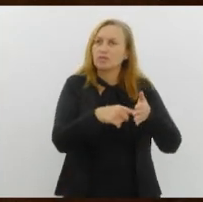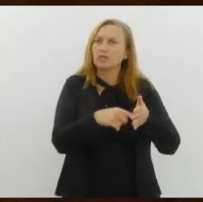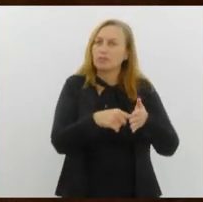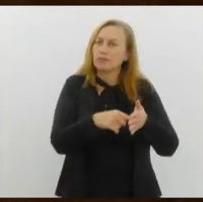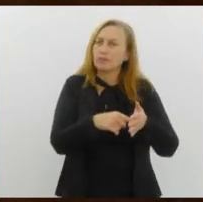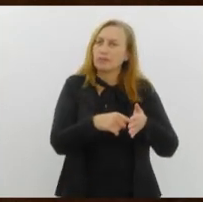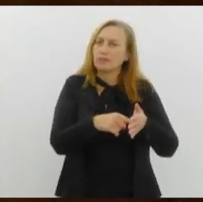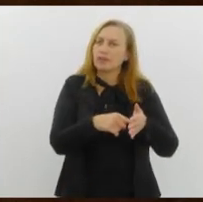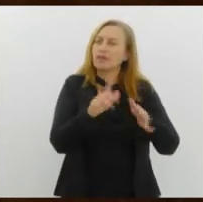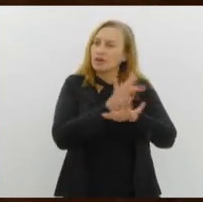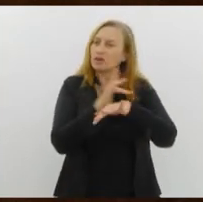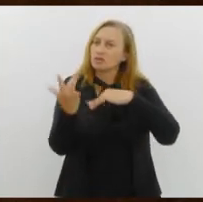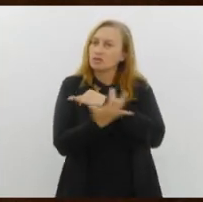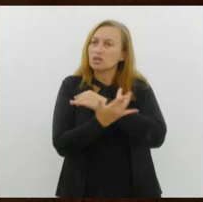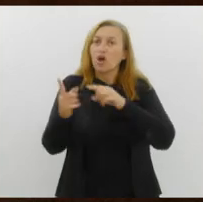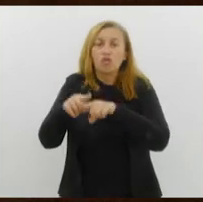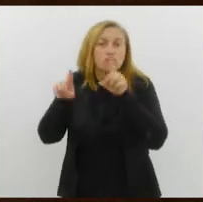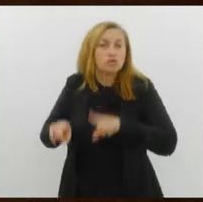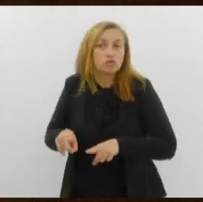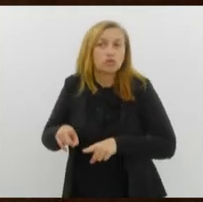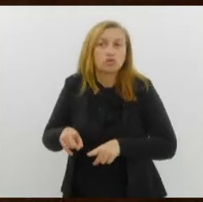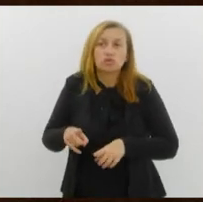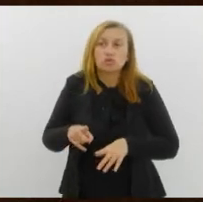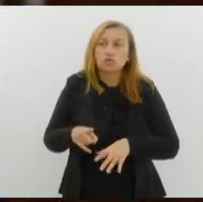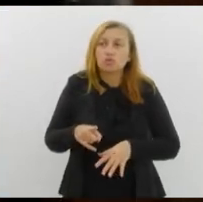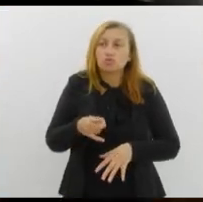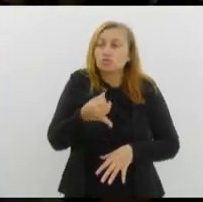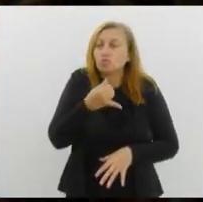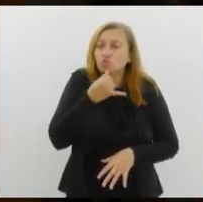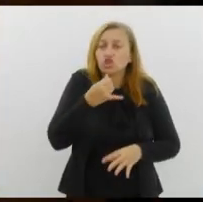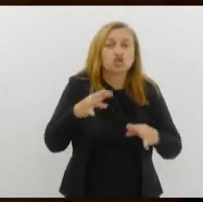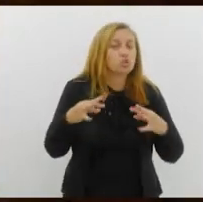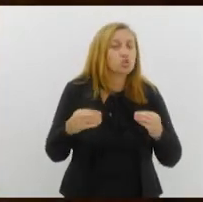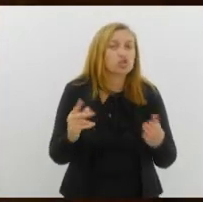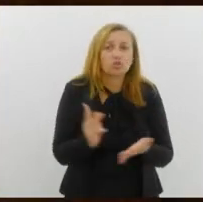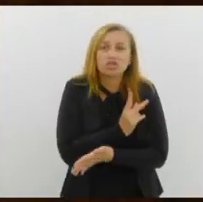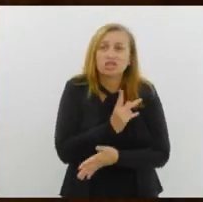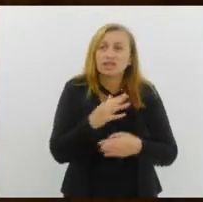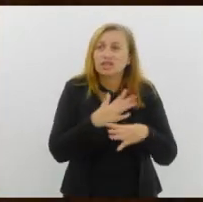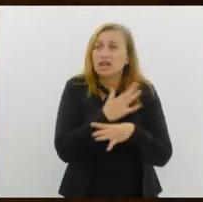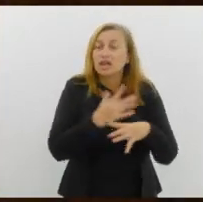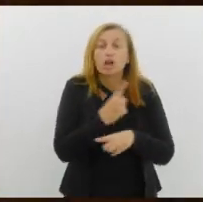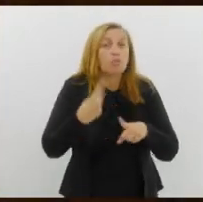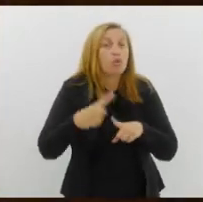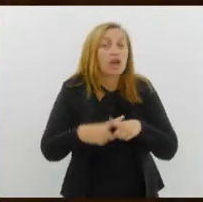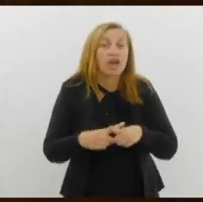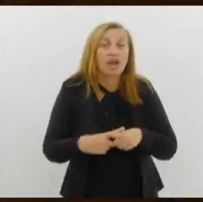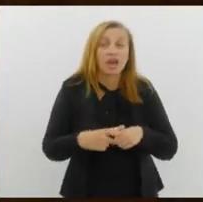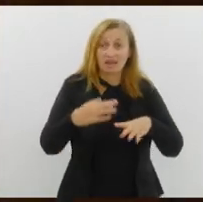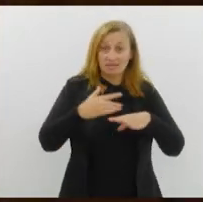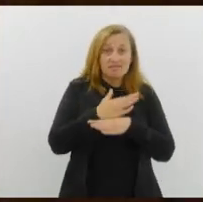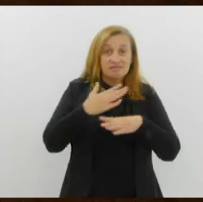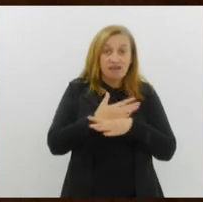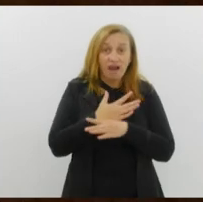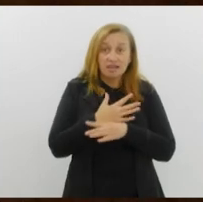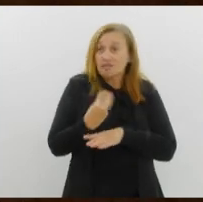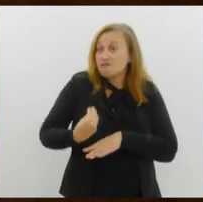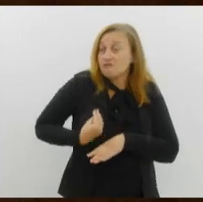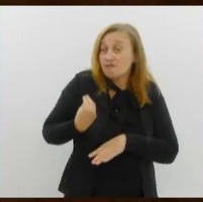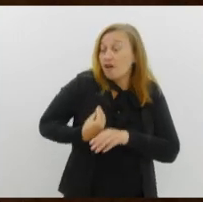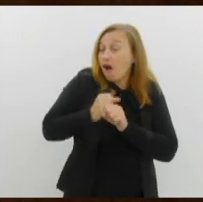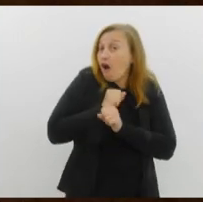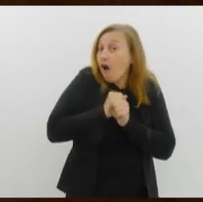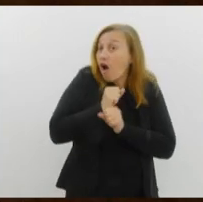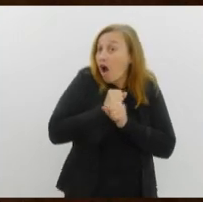funcionários, aqueles que estão indignados com tudo que vem acontecendo na cidade, porque é uma cidade que está convivendo há